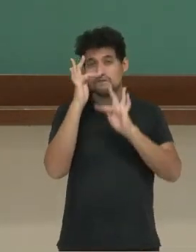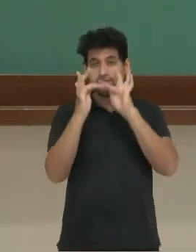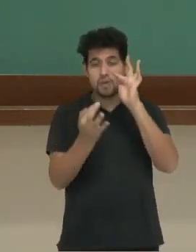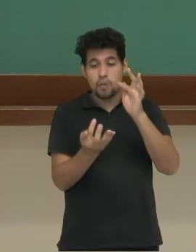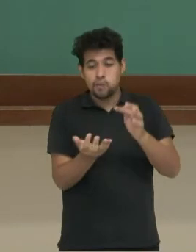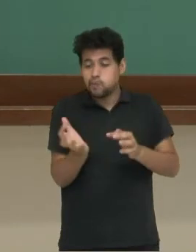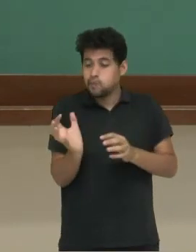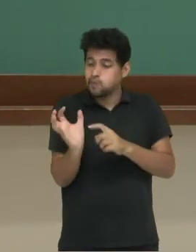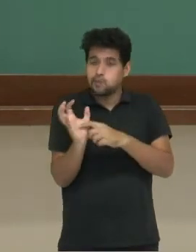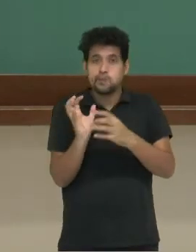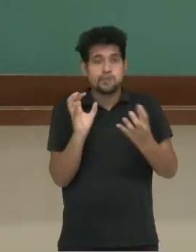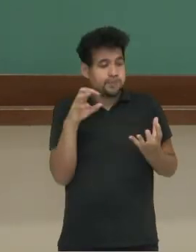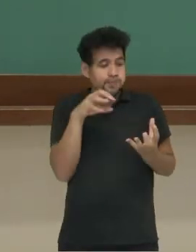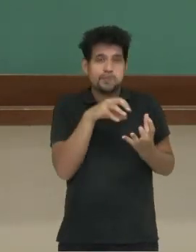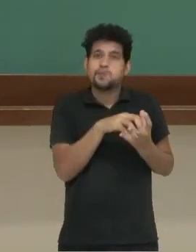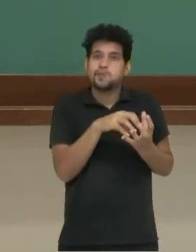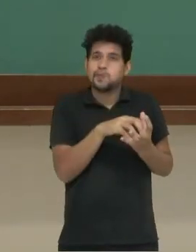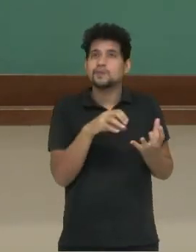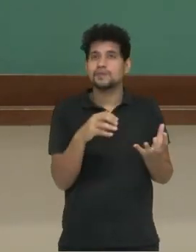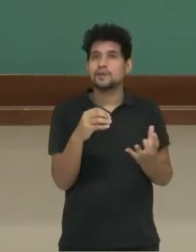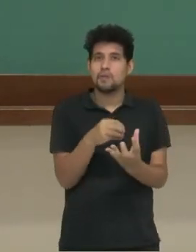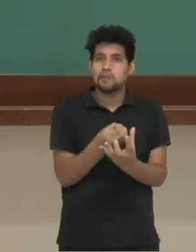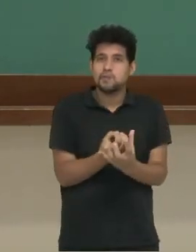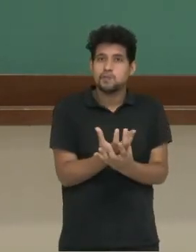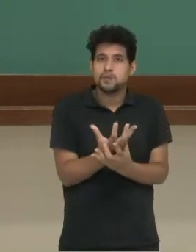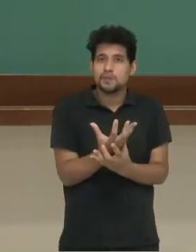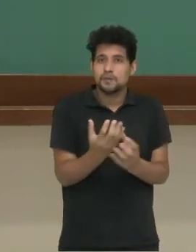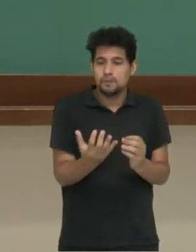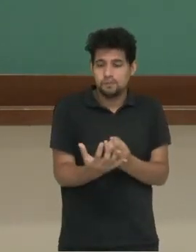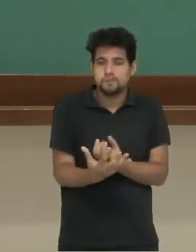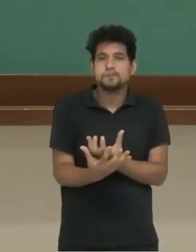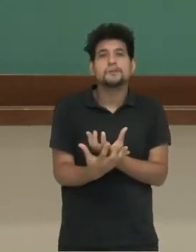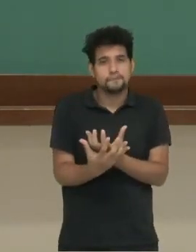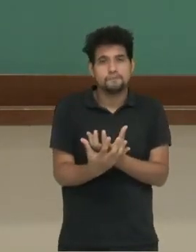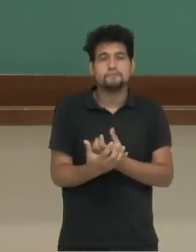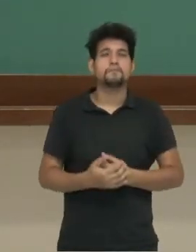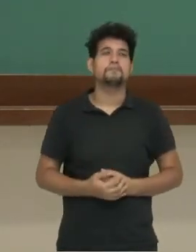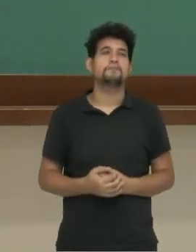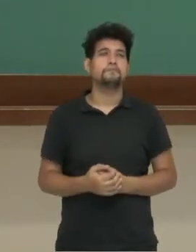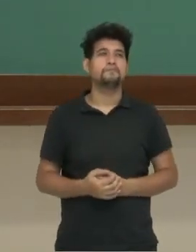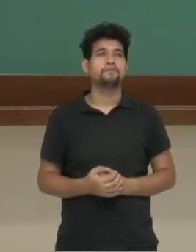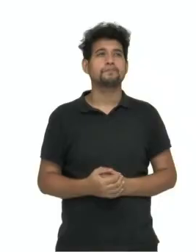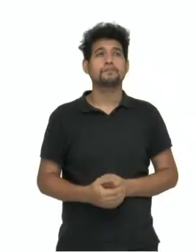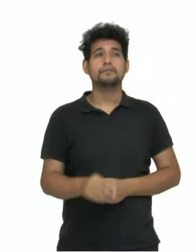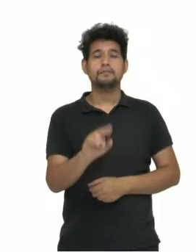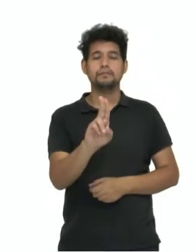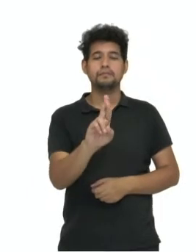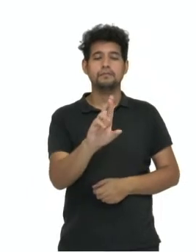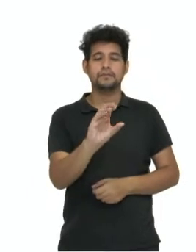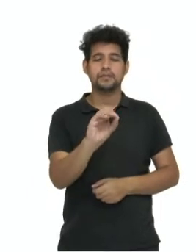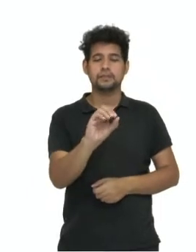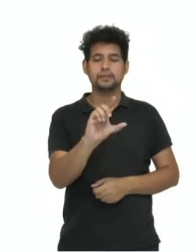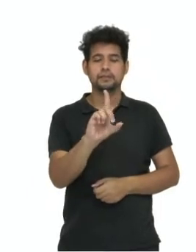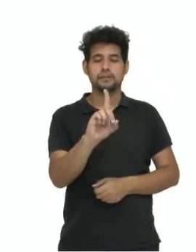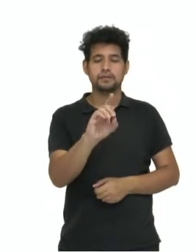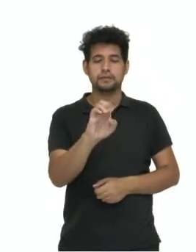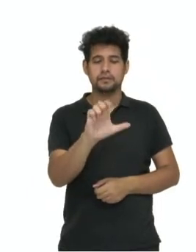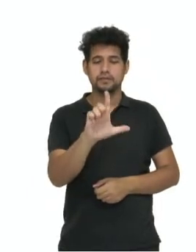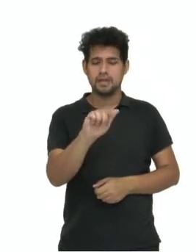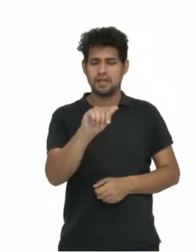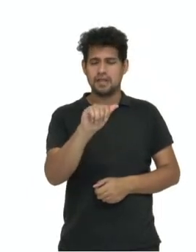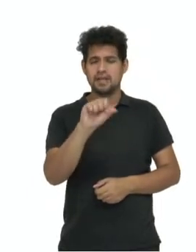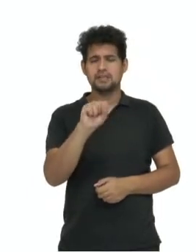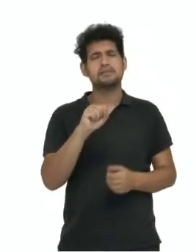as bromélias, por exemplo, ok? Os urodelas, né? A ordem dos urodelas é